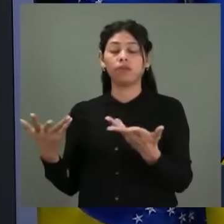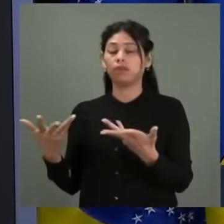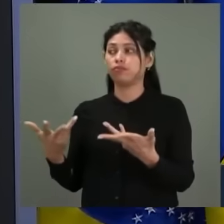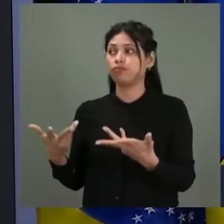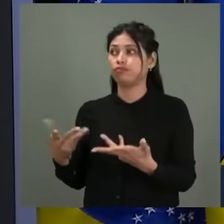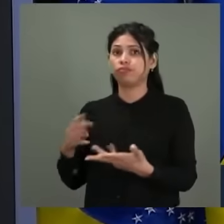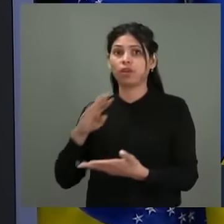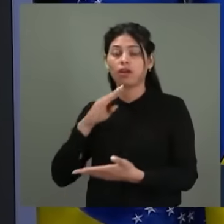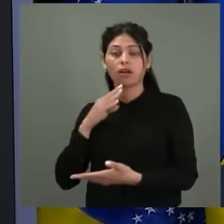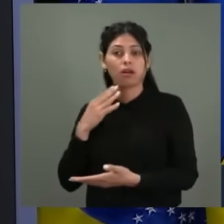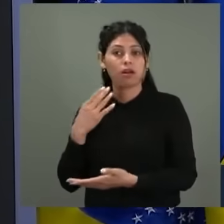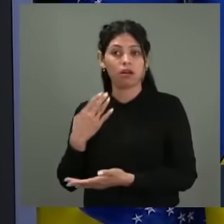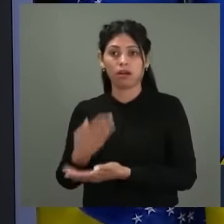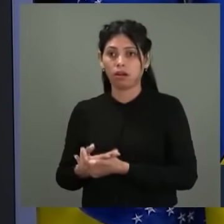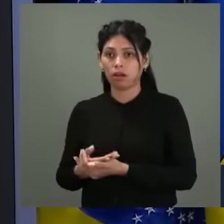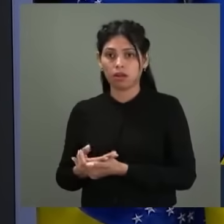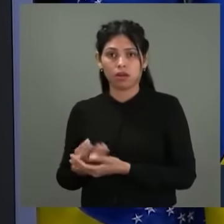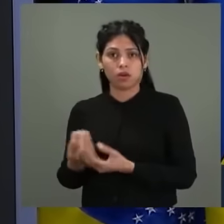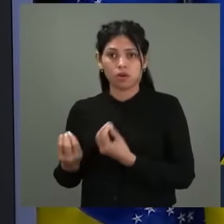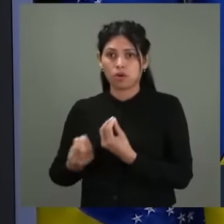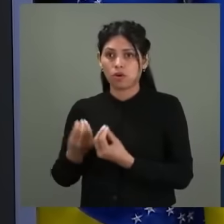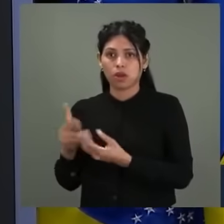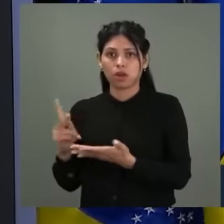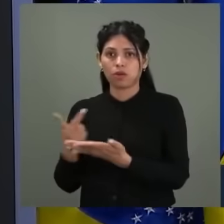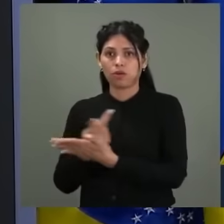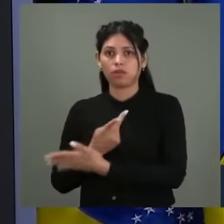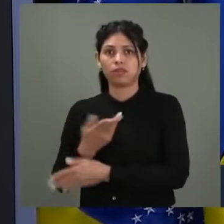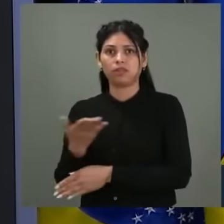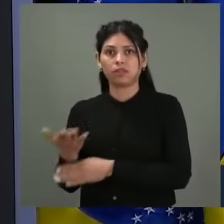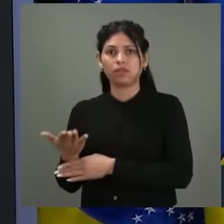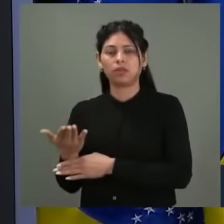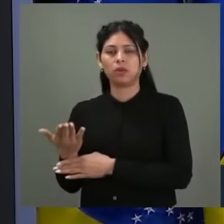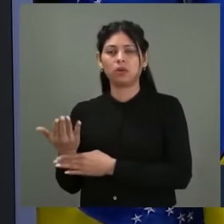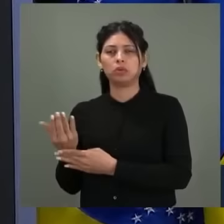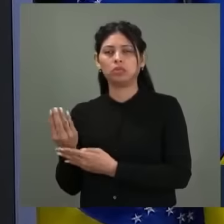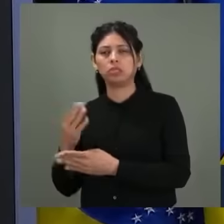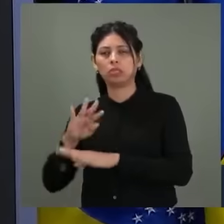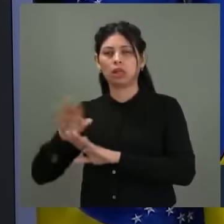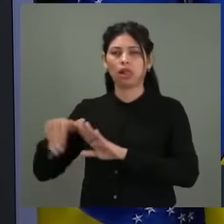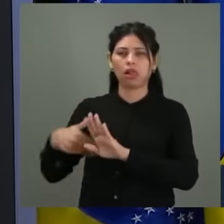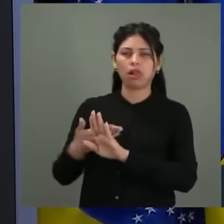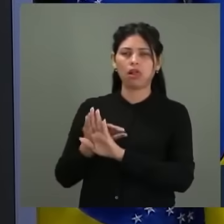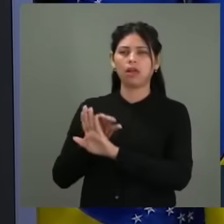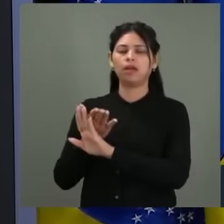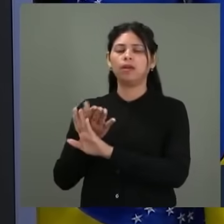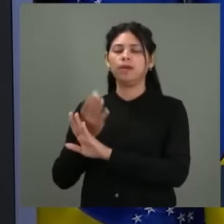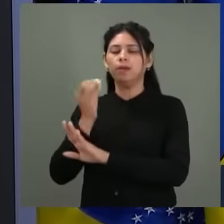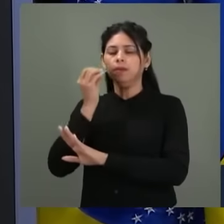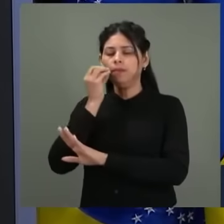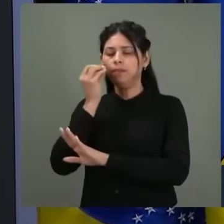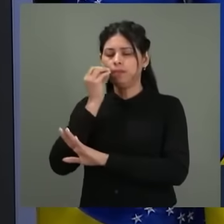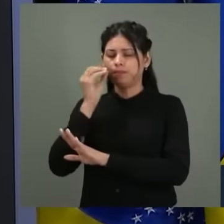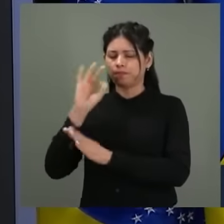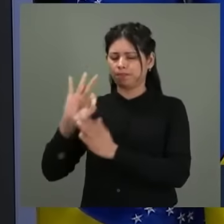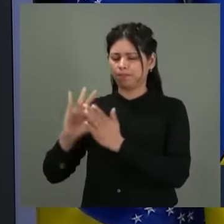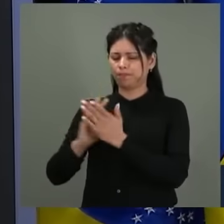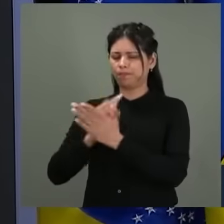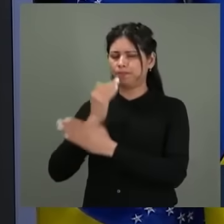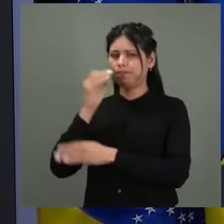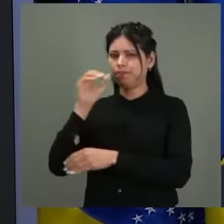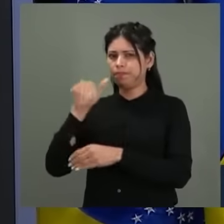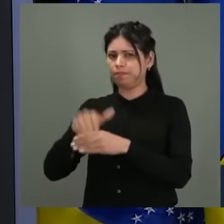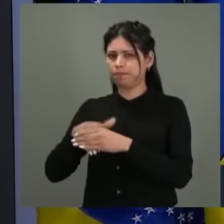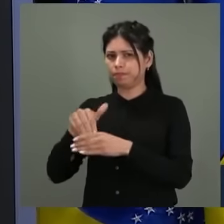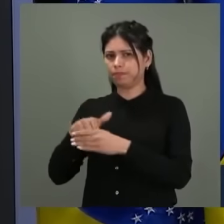que aconteceu em termos de manobras para serem aprovadas sem pedido